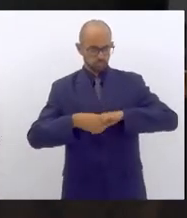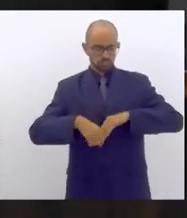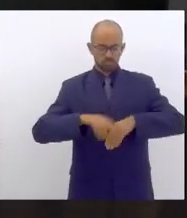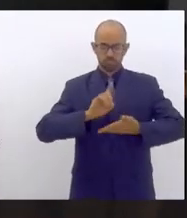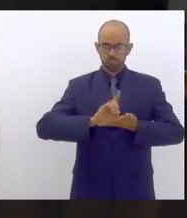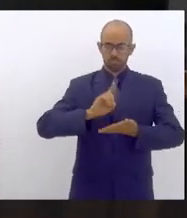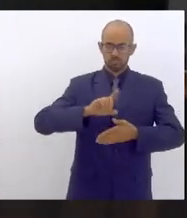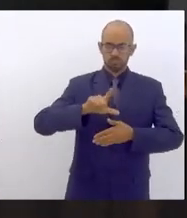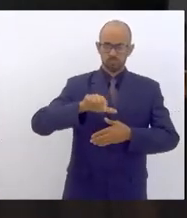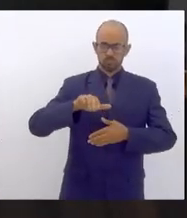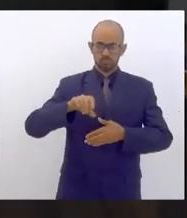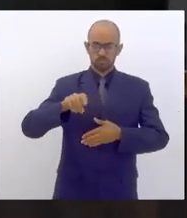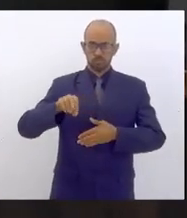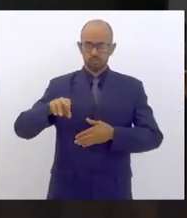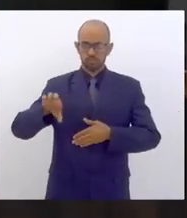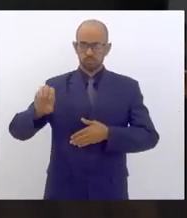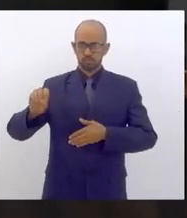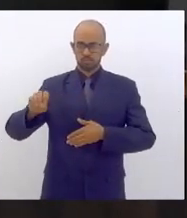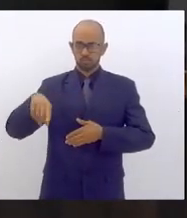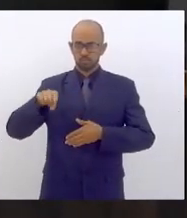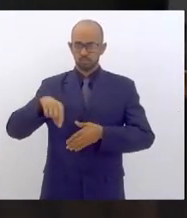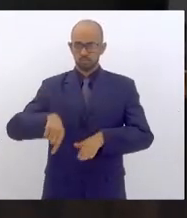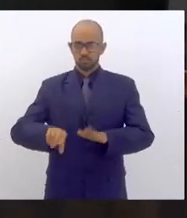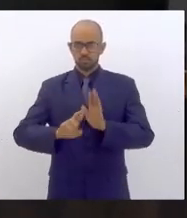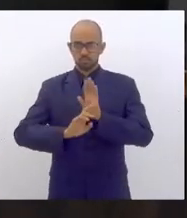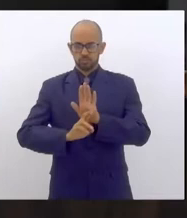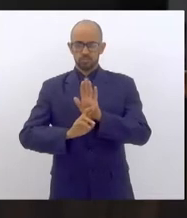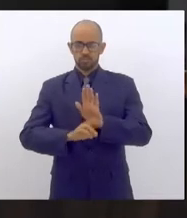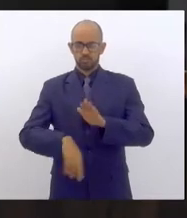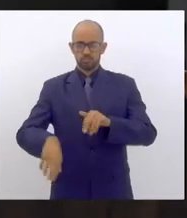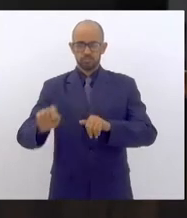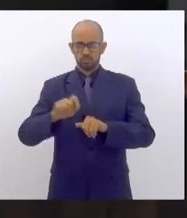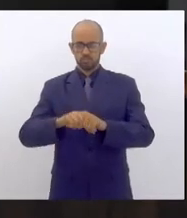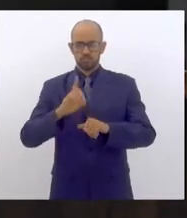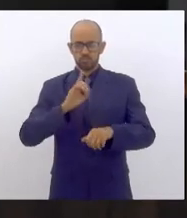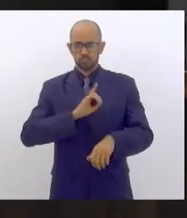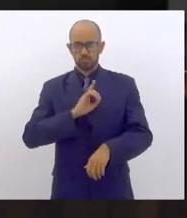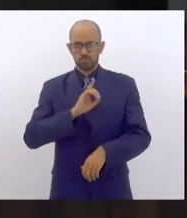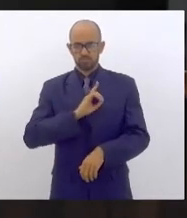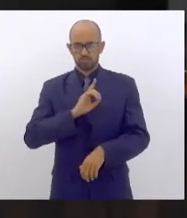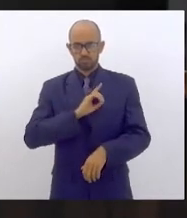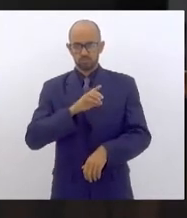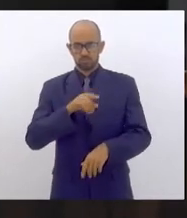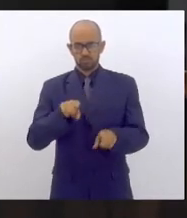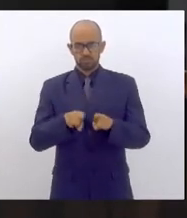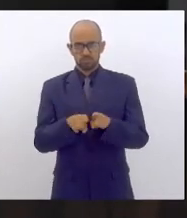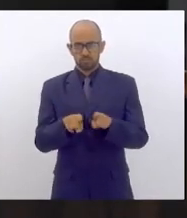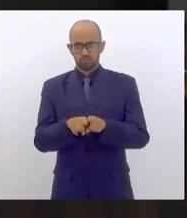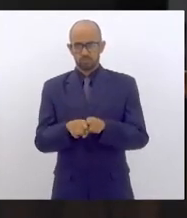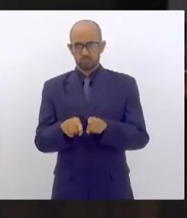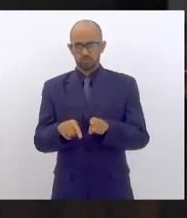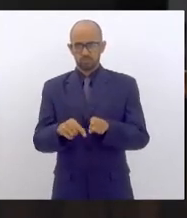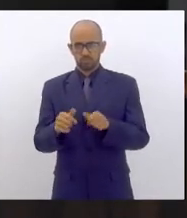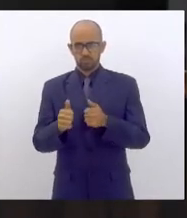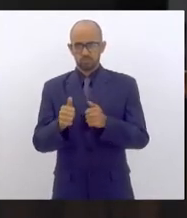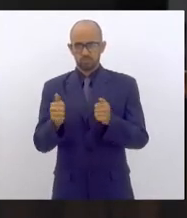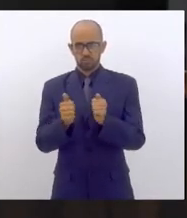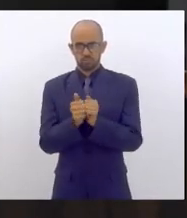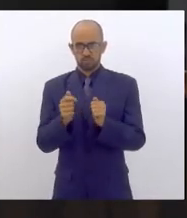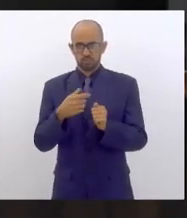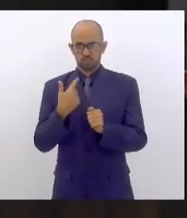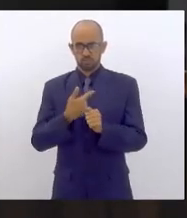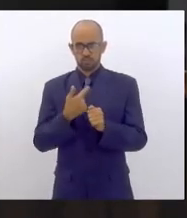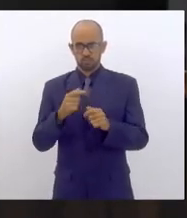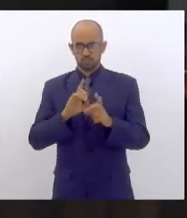Leonardo, que é representante também dos delegados aqui, que também esteve conosco discutindo a matéria, a lei orgânica.